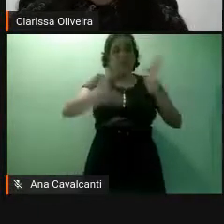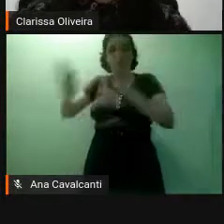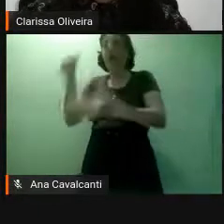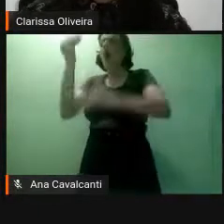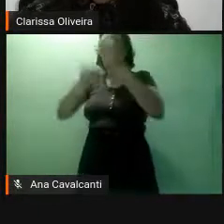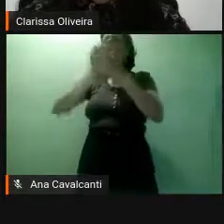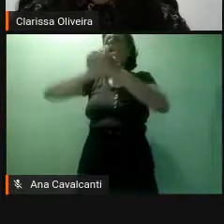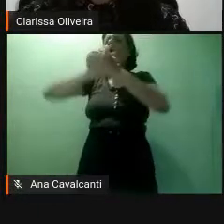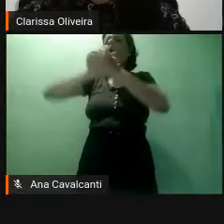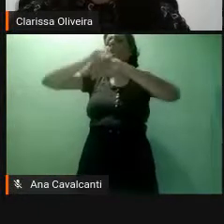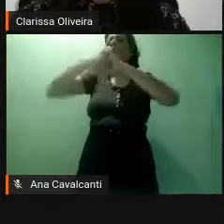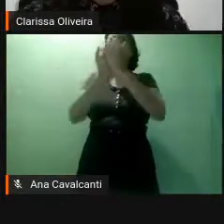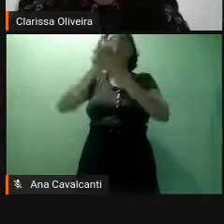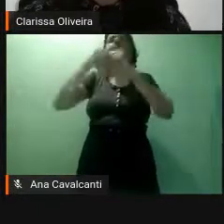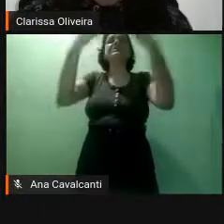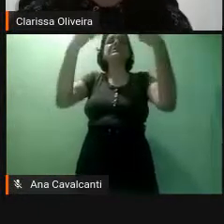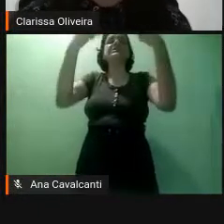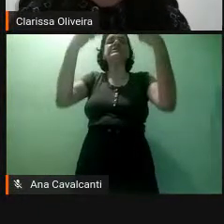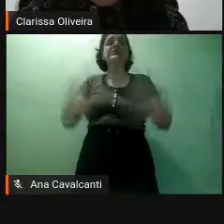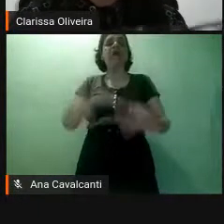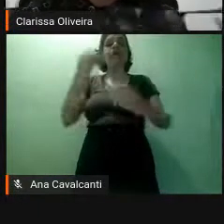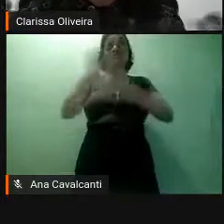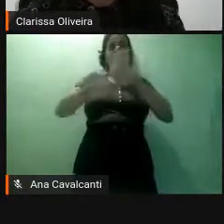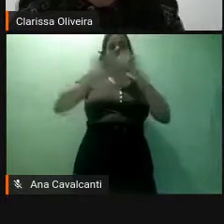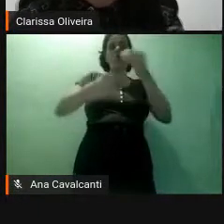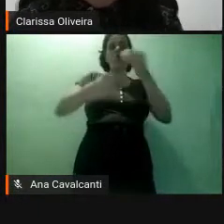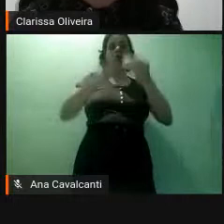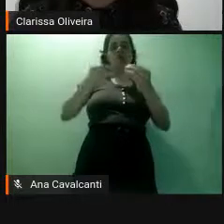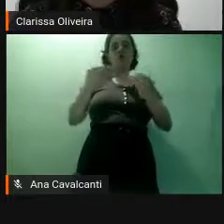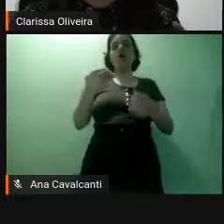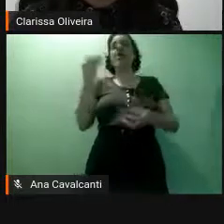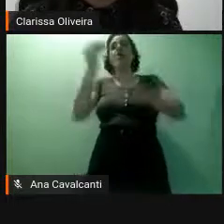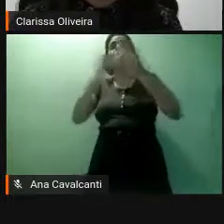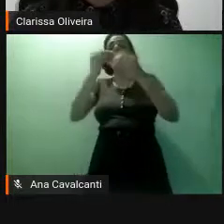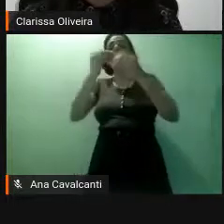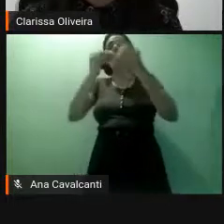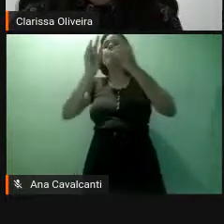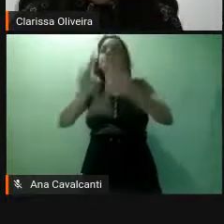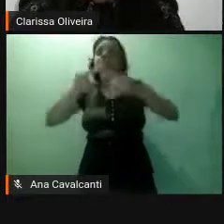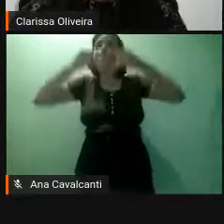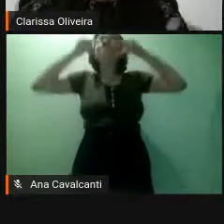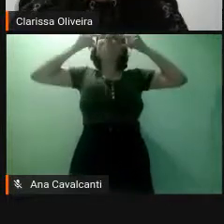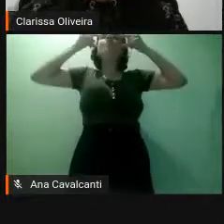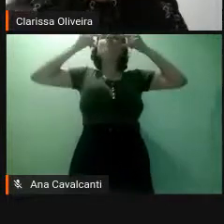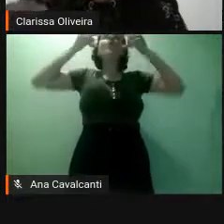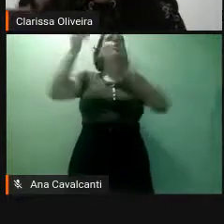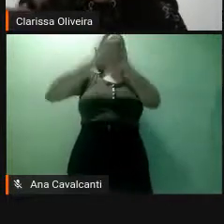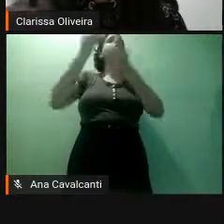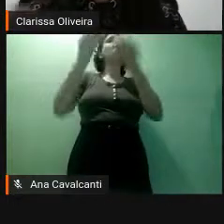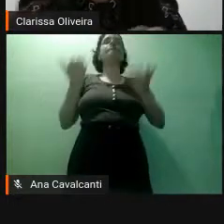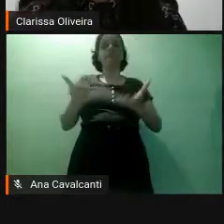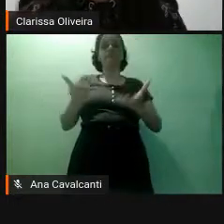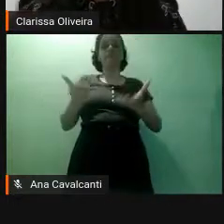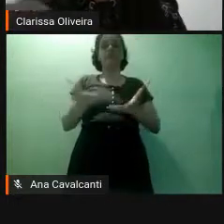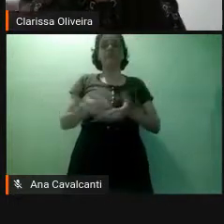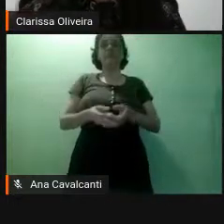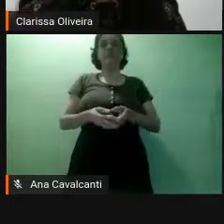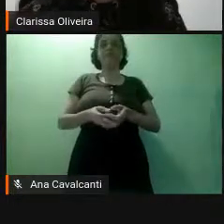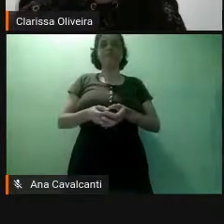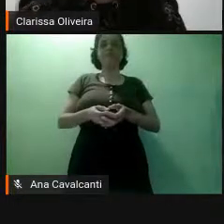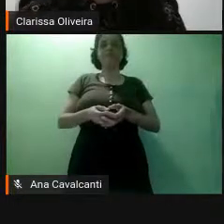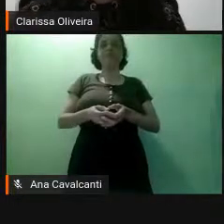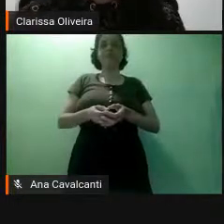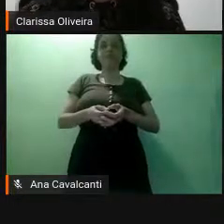mãos. Mas aí, como é que eu vou colocar essa máscara no rosto, Clarissa? Bem,